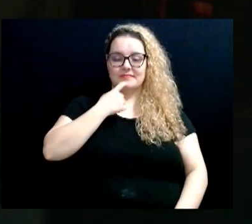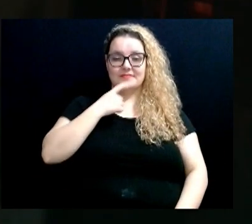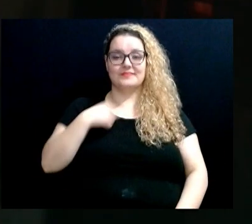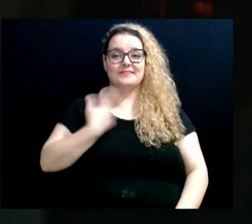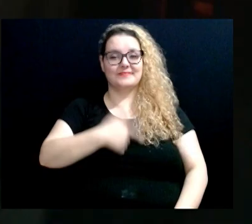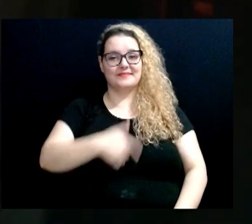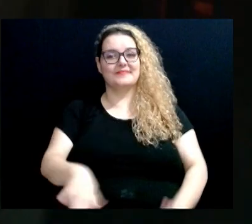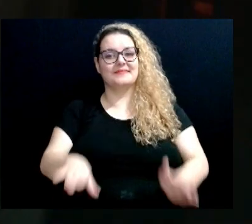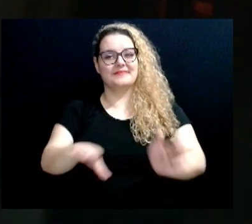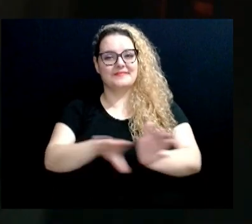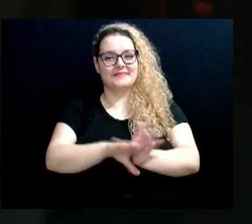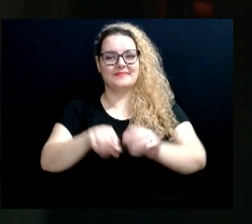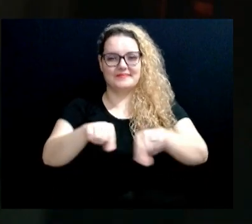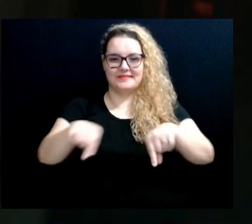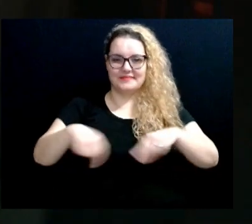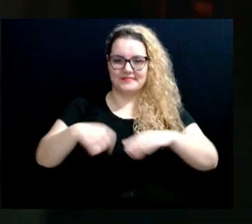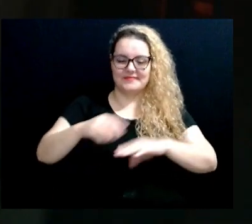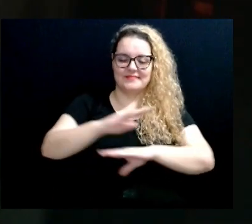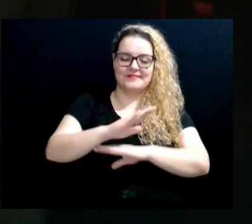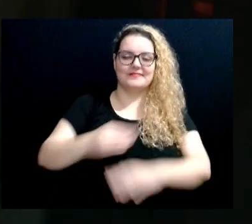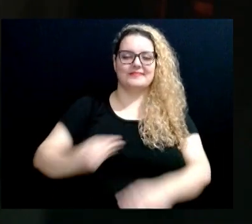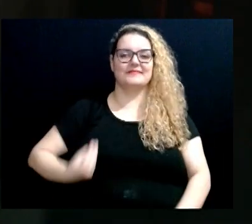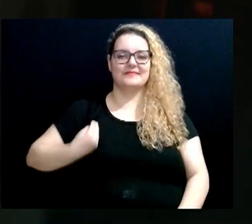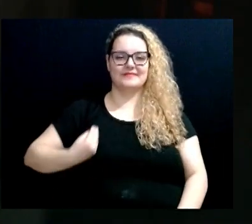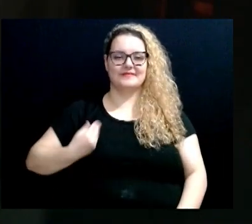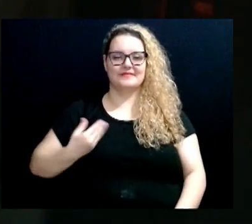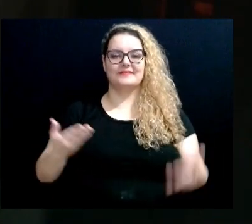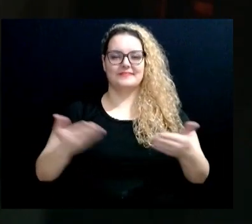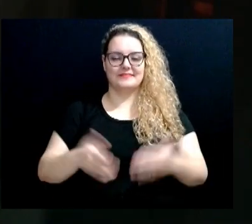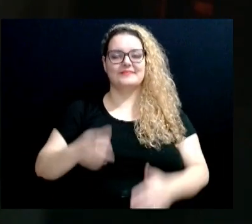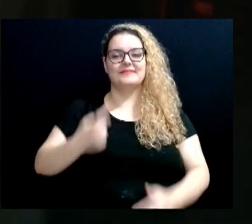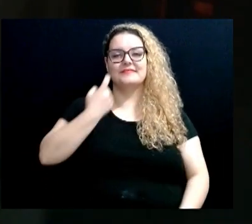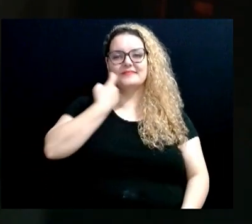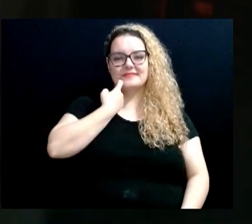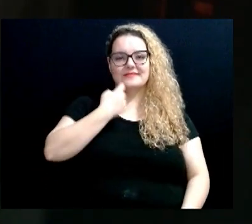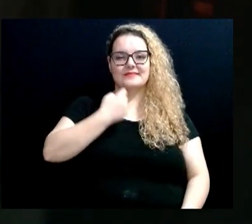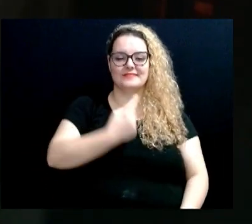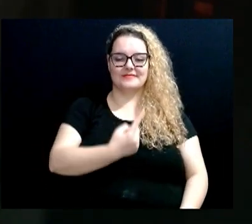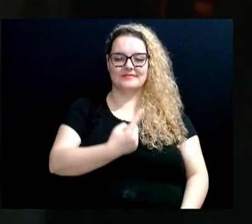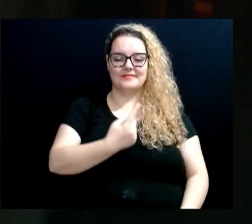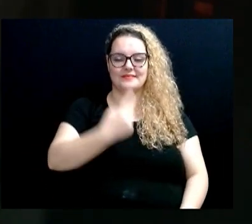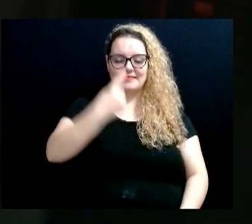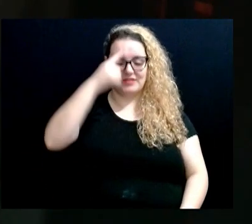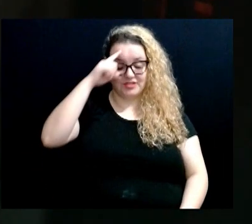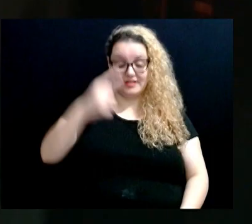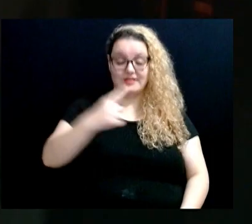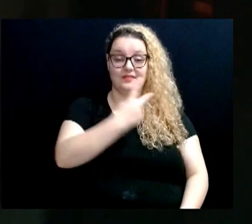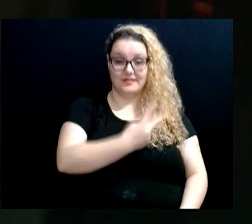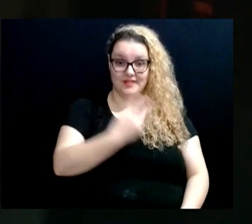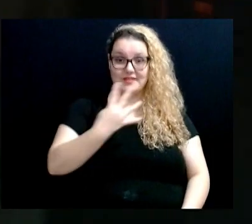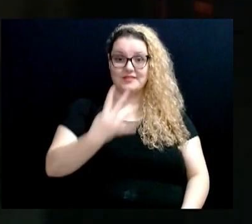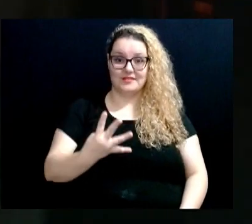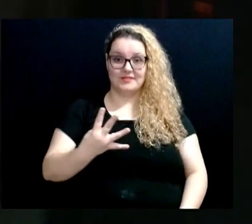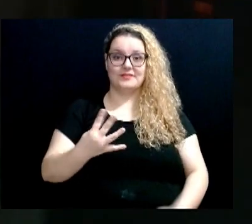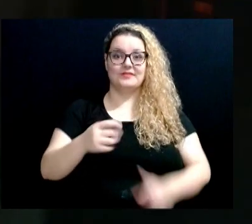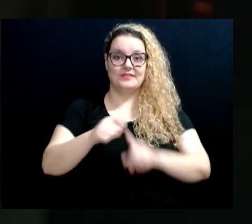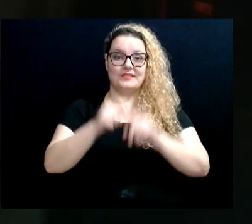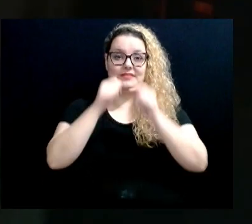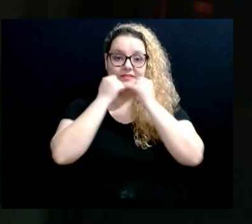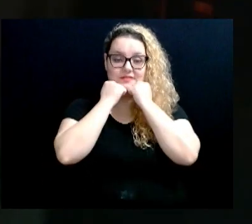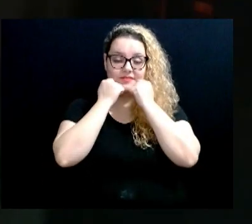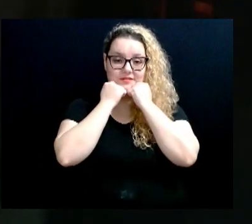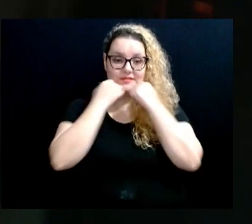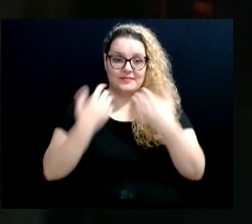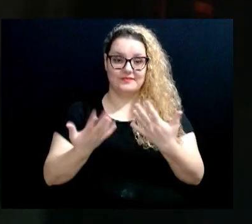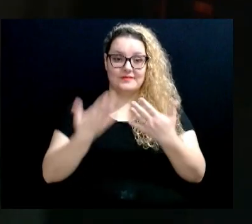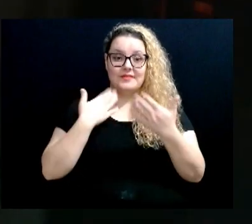Estúdio Câmara ao vivo. Hoje, sexta-feira, dia 24 de julho, né, gente? Vamos conversar